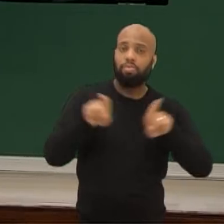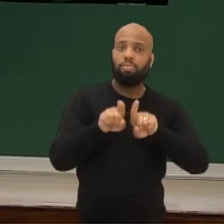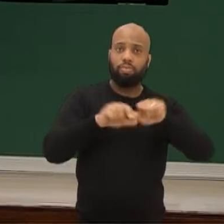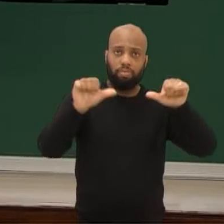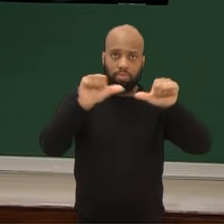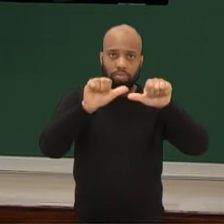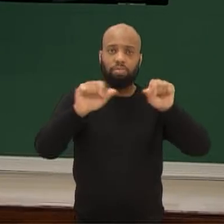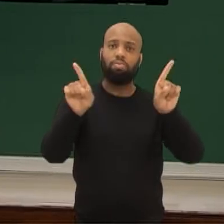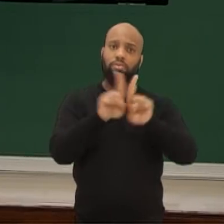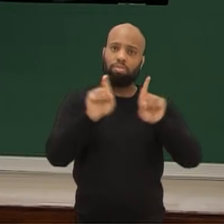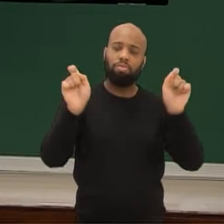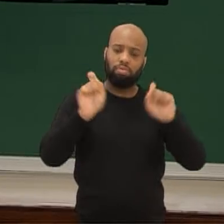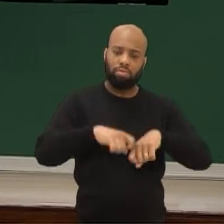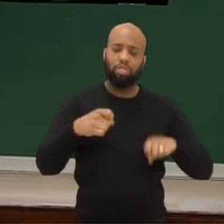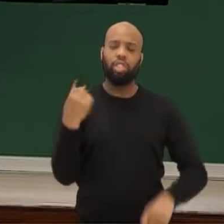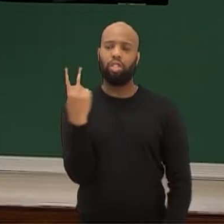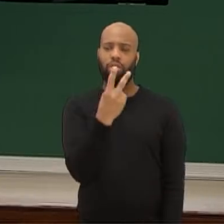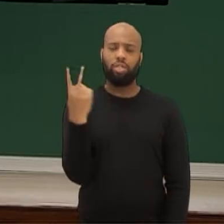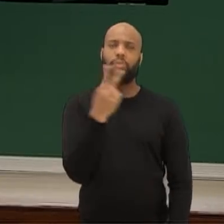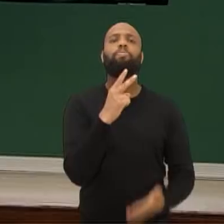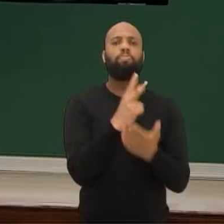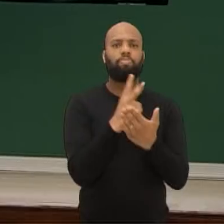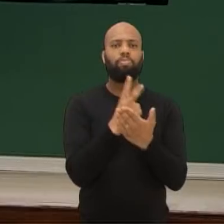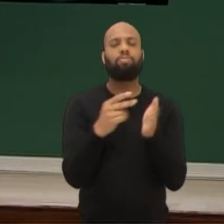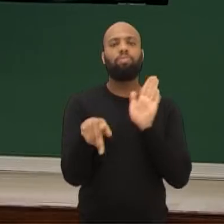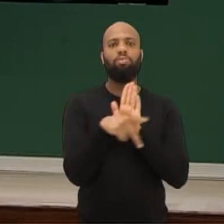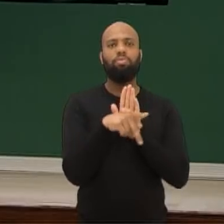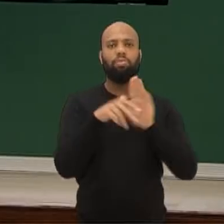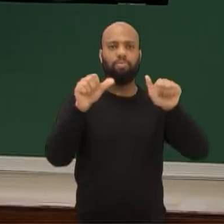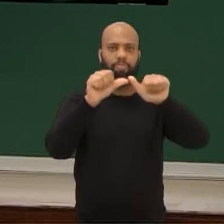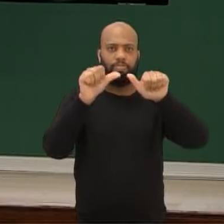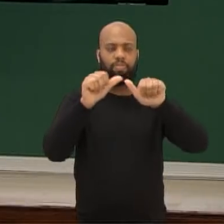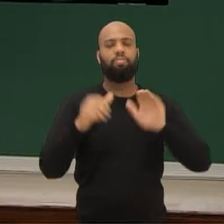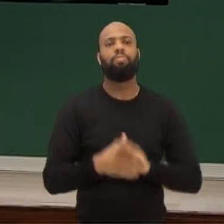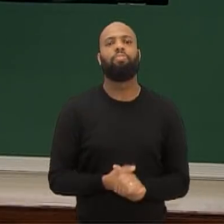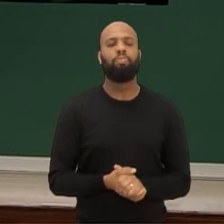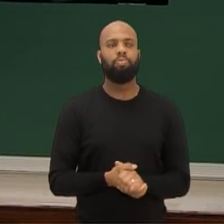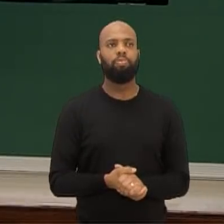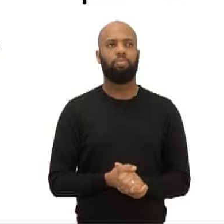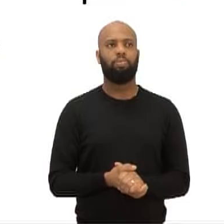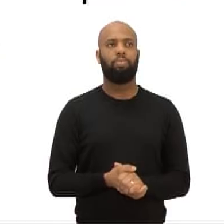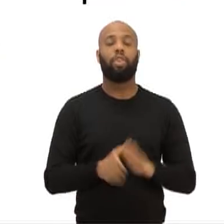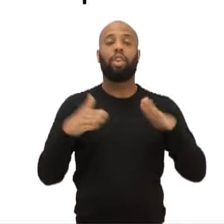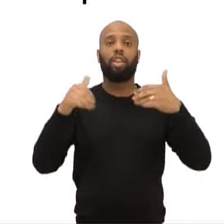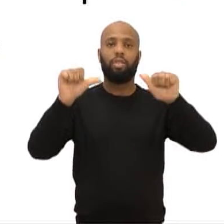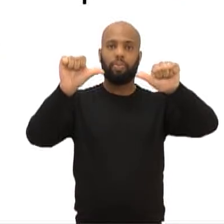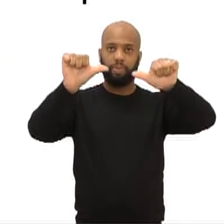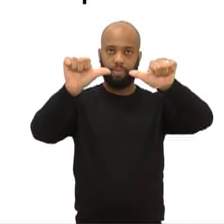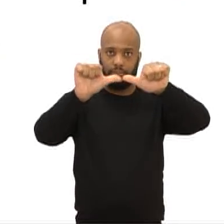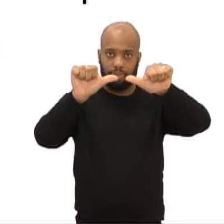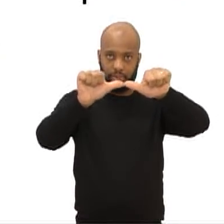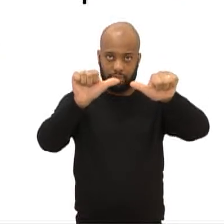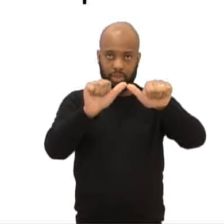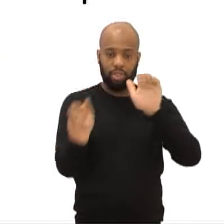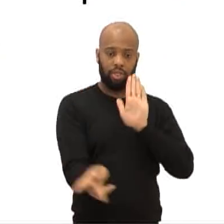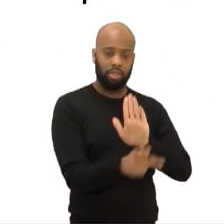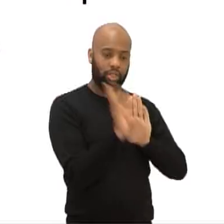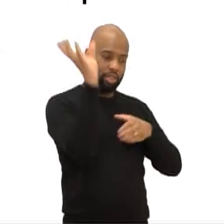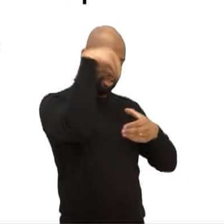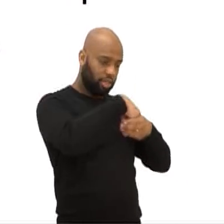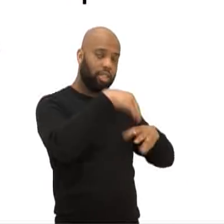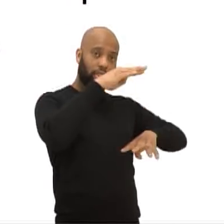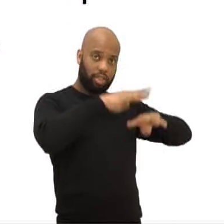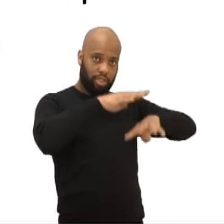reflexo da imagem, seja para os dois lados ali do eixo de simetria. A simetria,